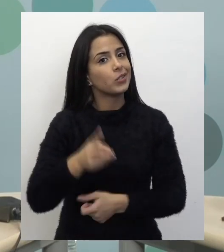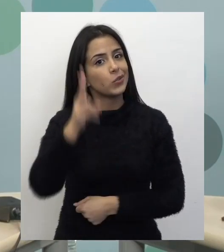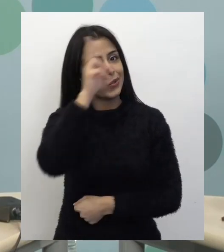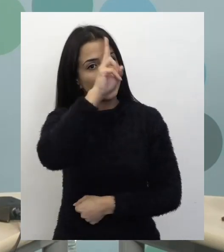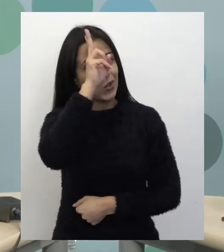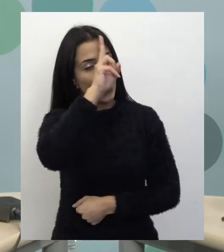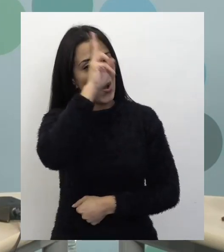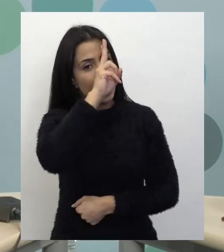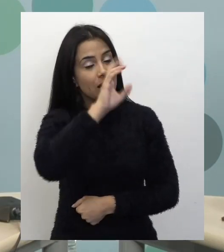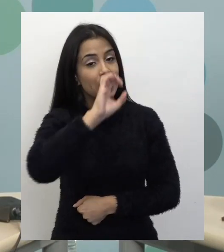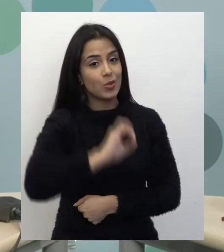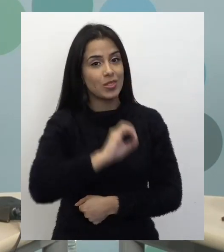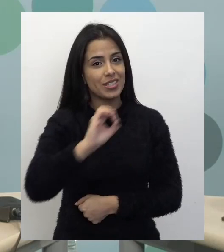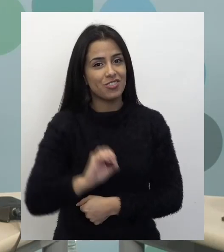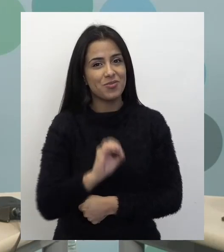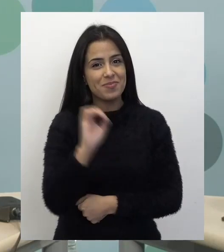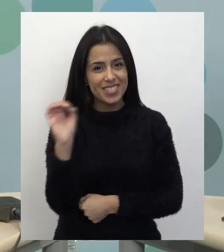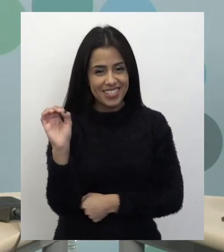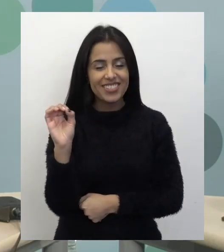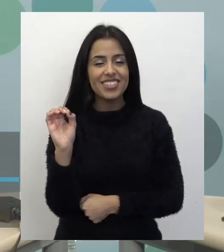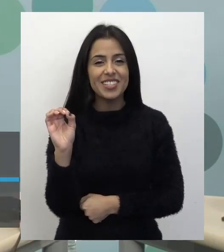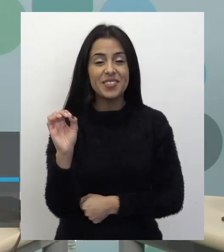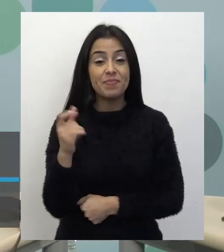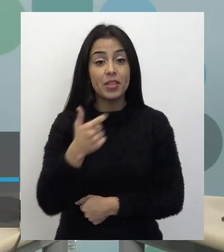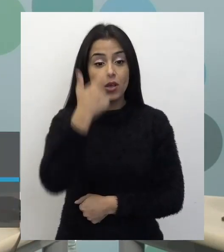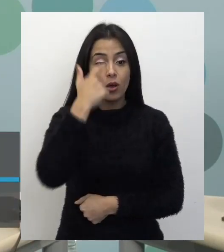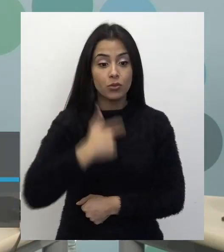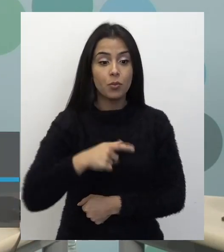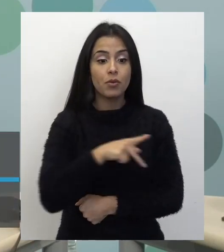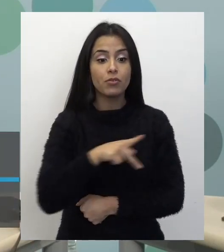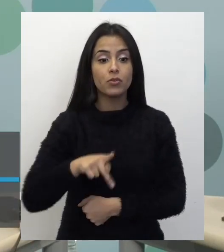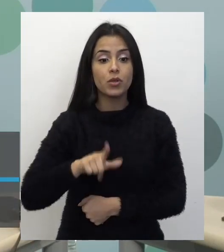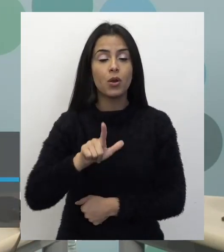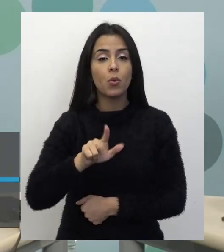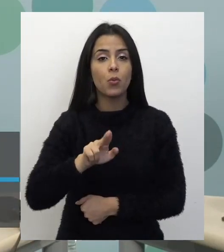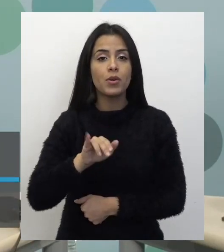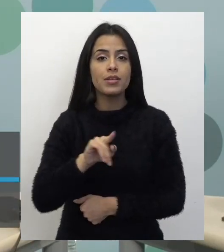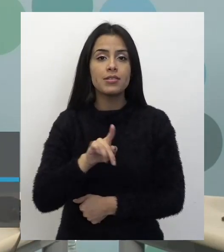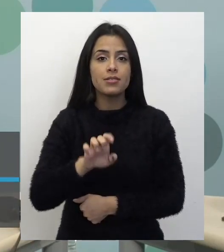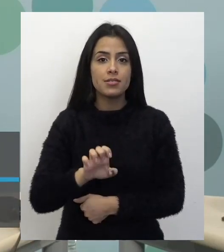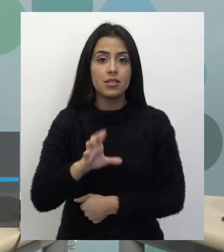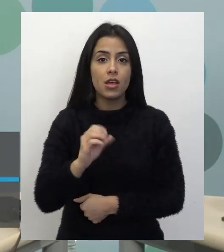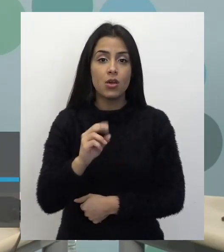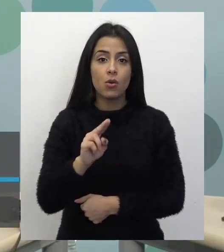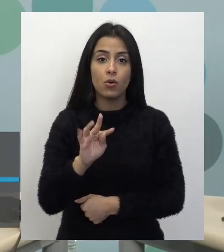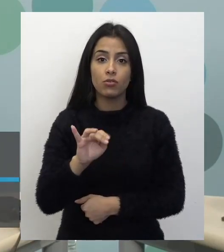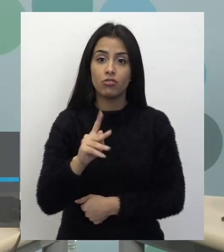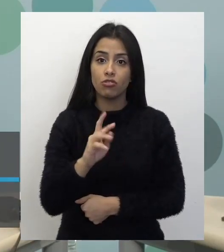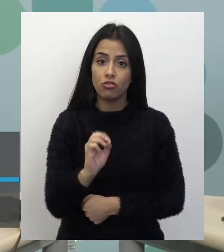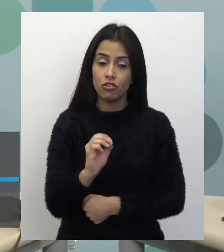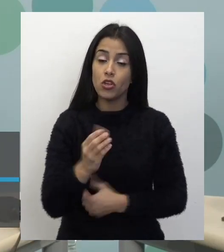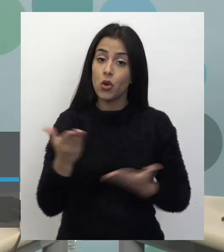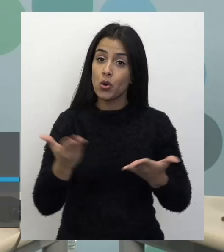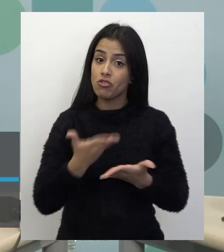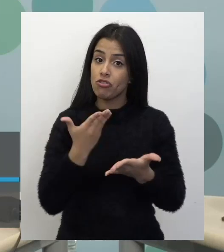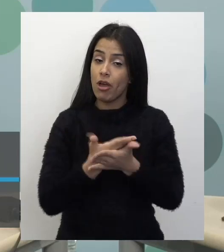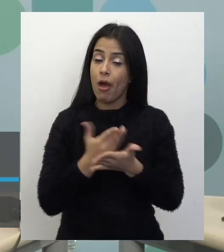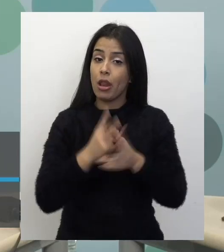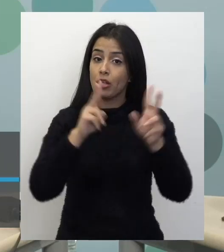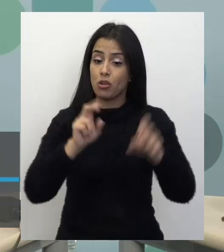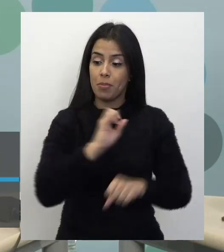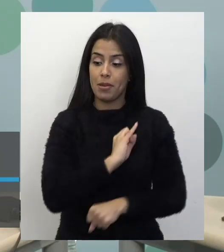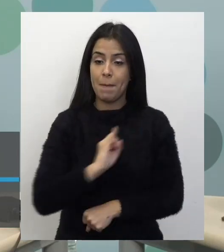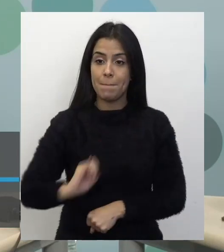Mídias. Eu sou a professora Luíse Coutinho e hoje a gente vai ter uma aula sobre o Império de Alexandre para nós encerrarmos aí